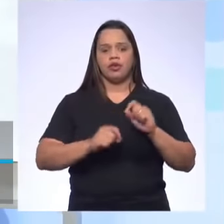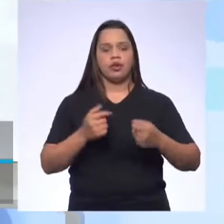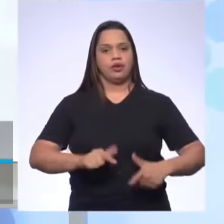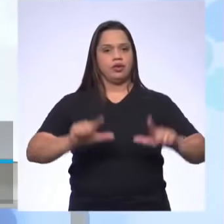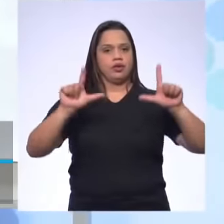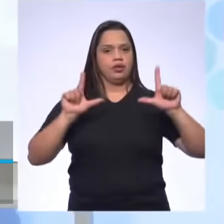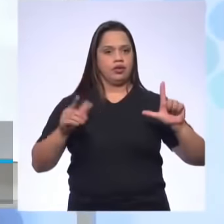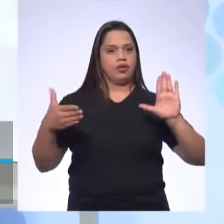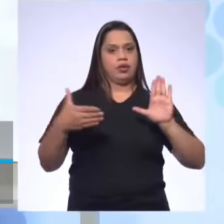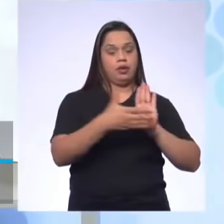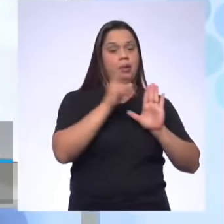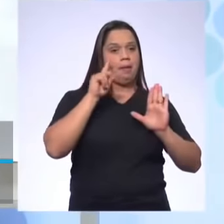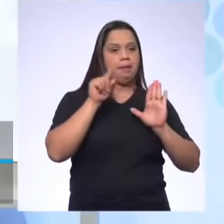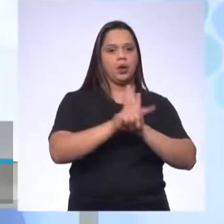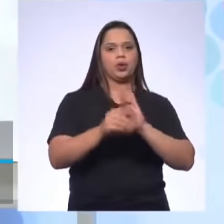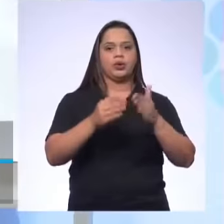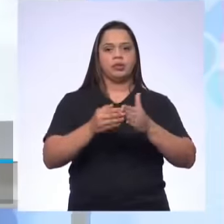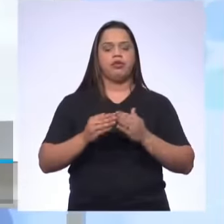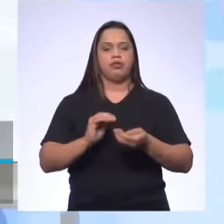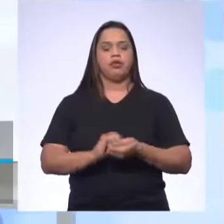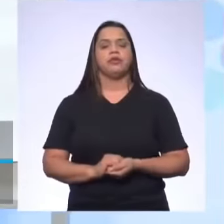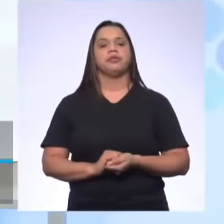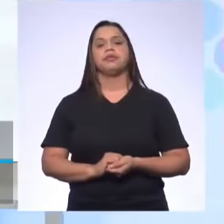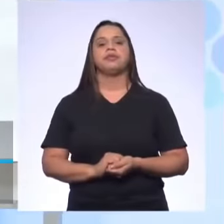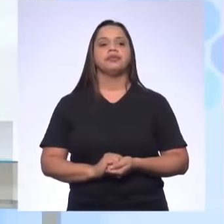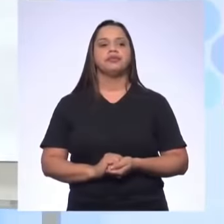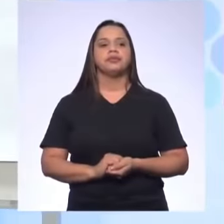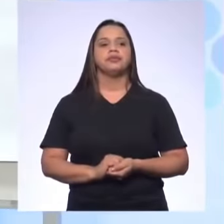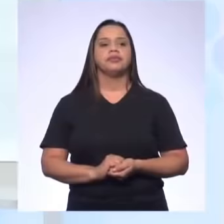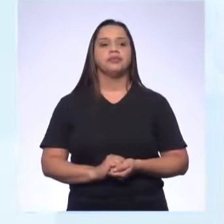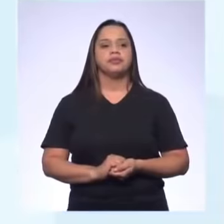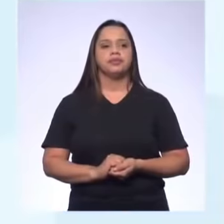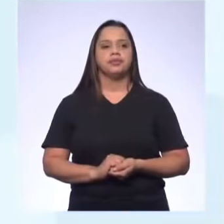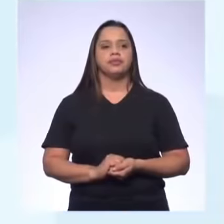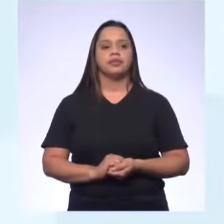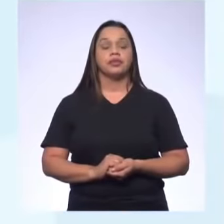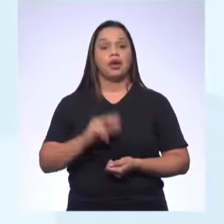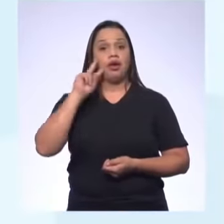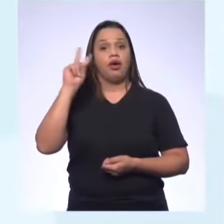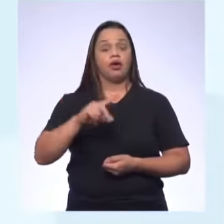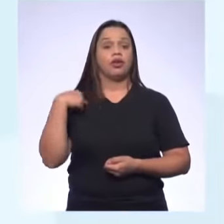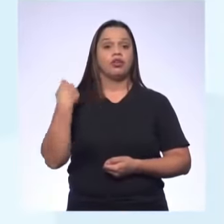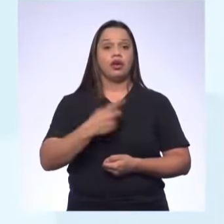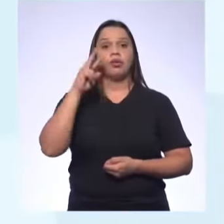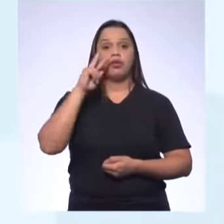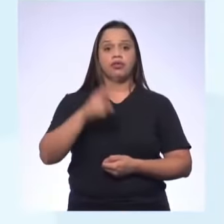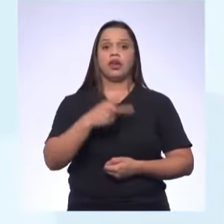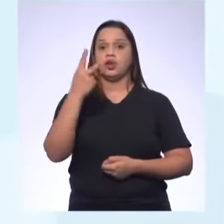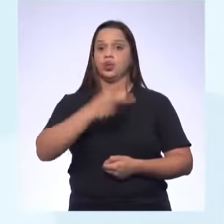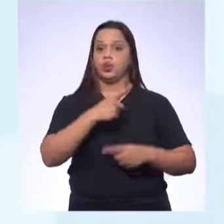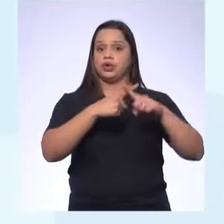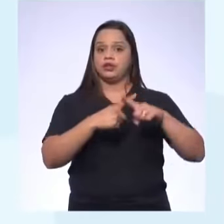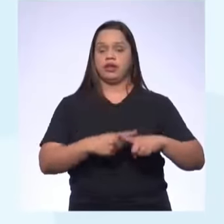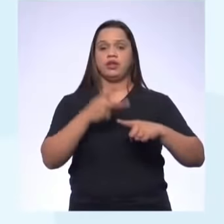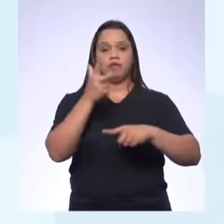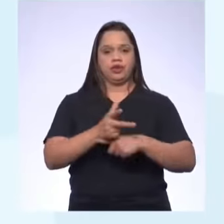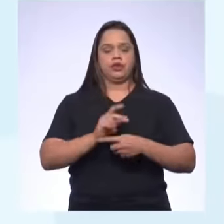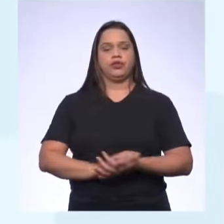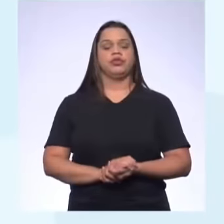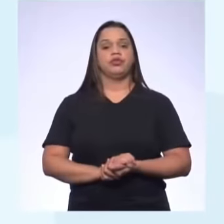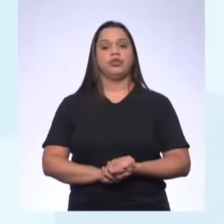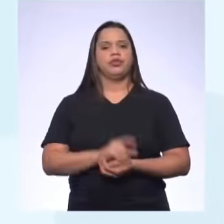o slide das perguntas para mim. Nós vamos assistir, pode pôr na tela, nós vamos assistir 2 vezes ao vídeo, tá?